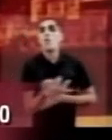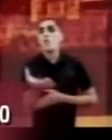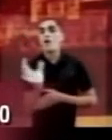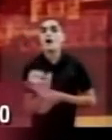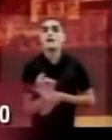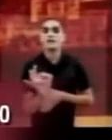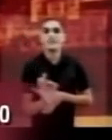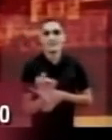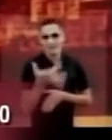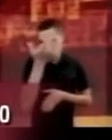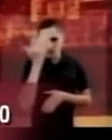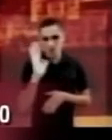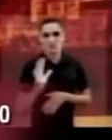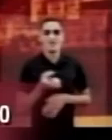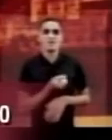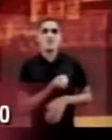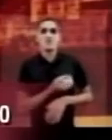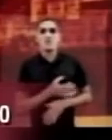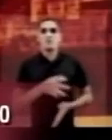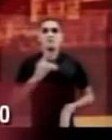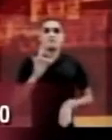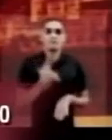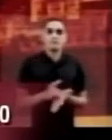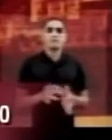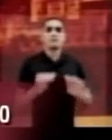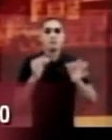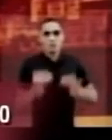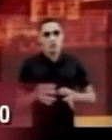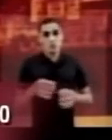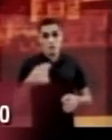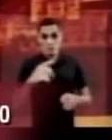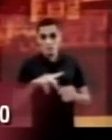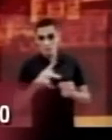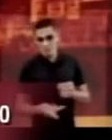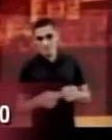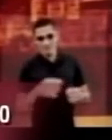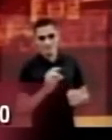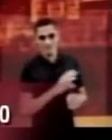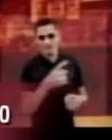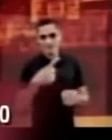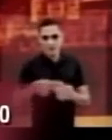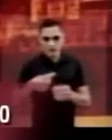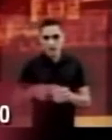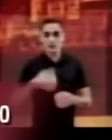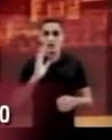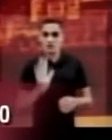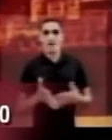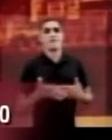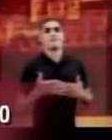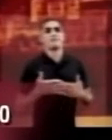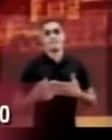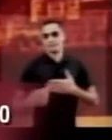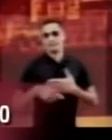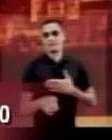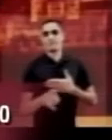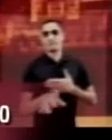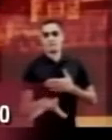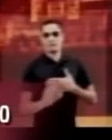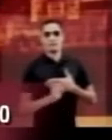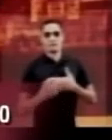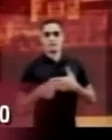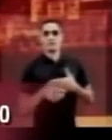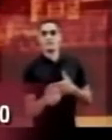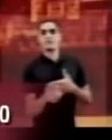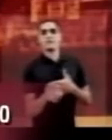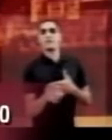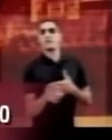do número que tem de real na cidade que já é imune. Só que inquérito, cada coisa